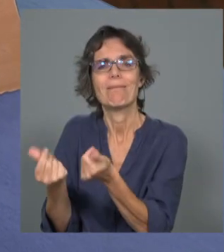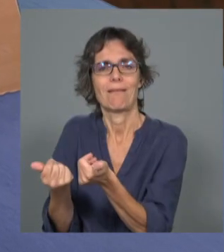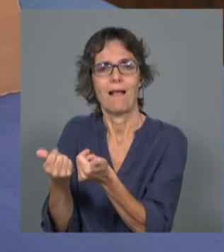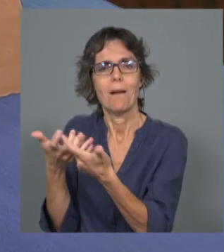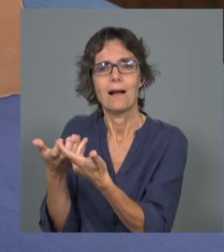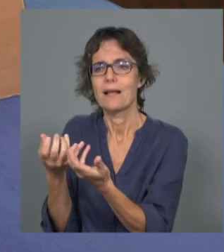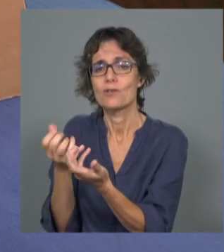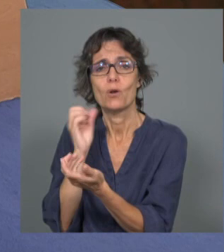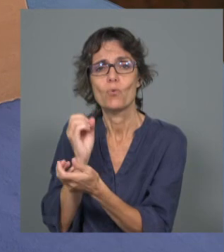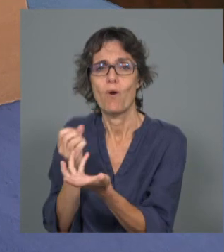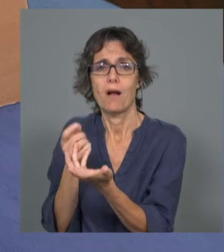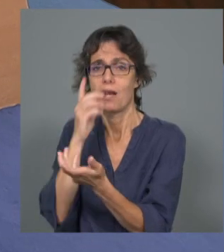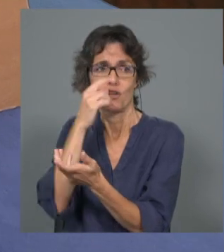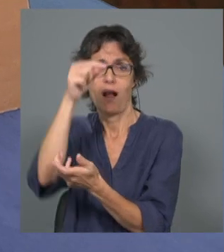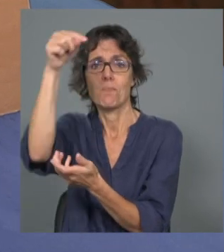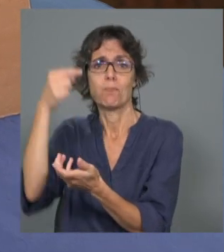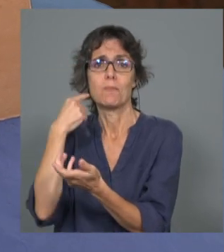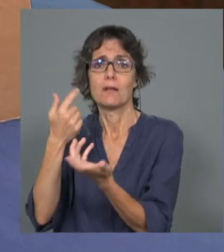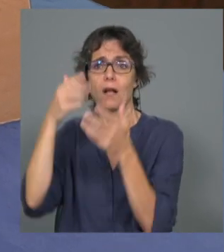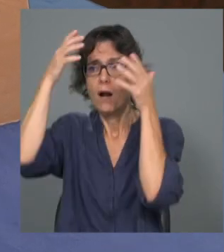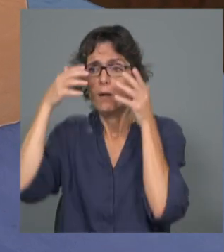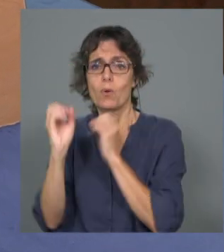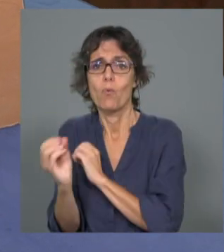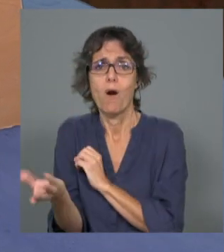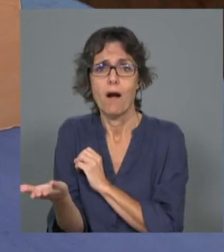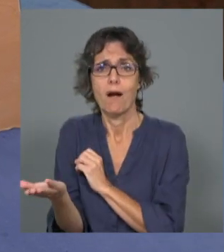têm capacetes, recebem